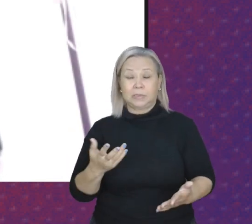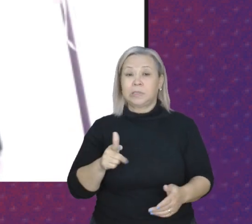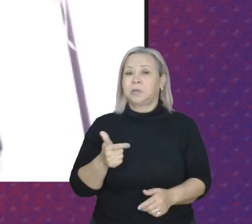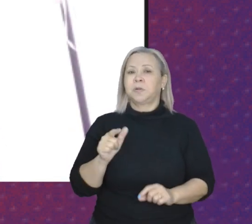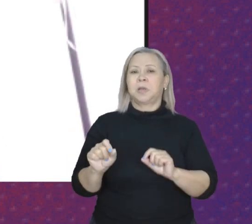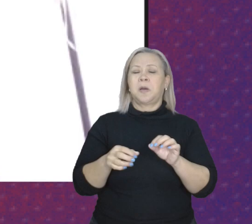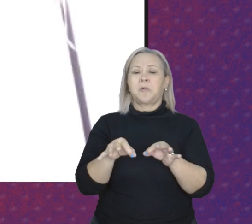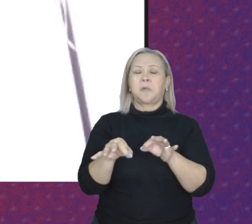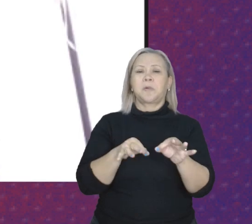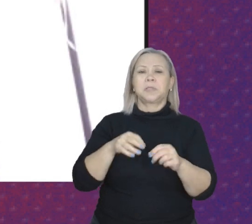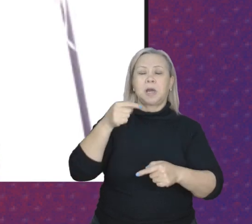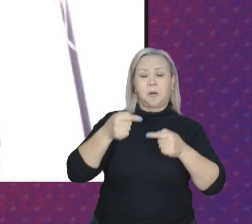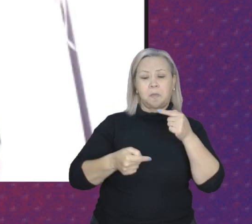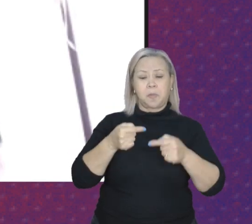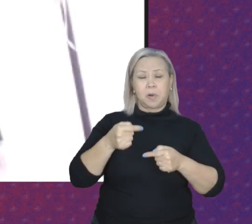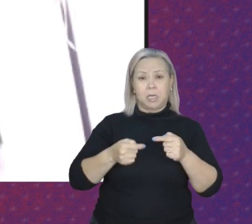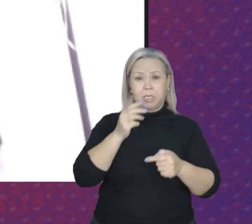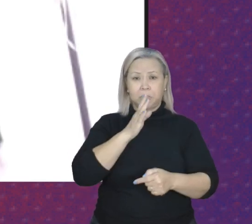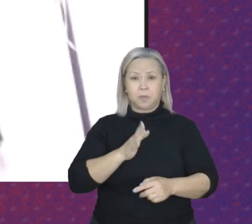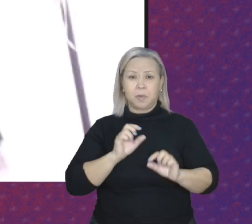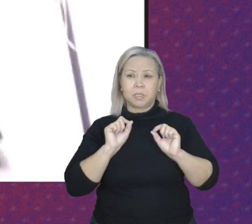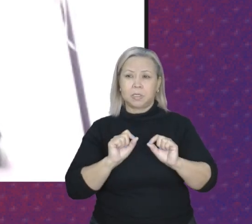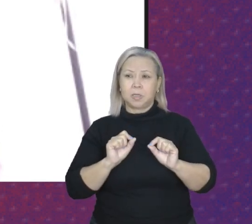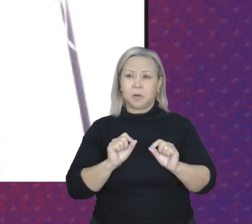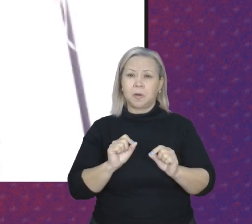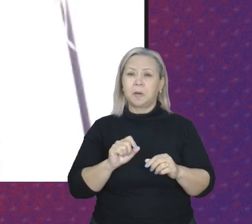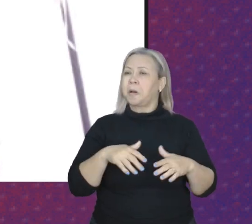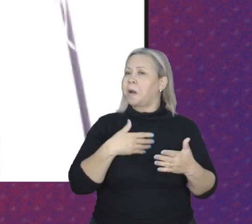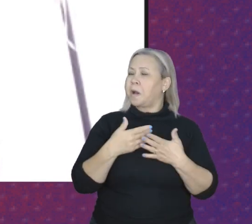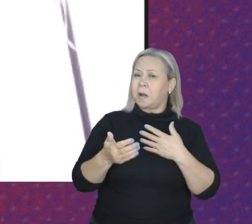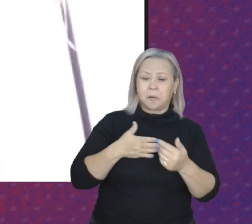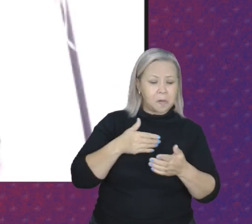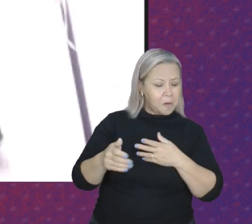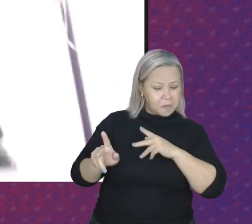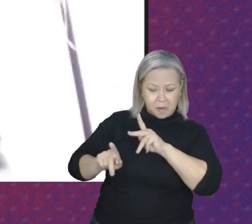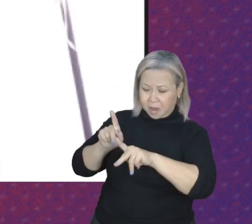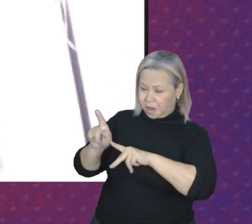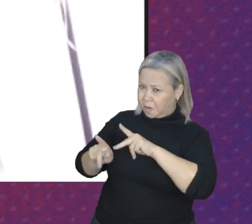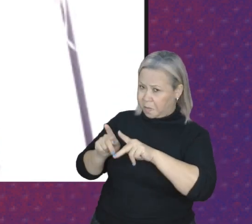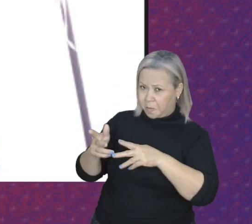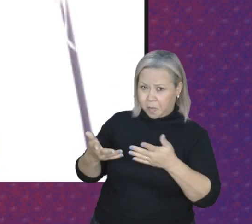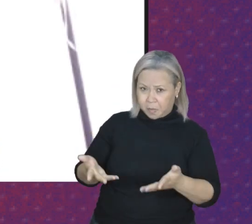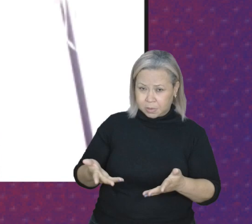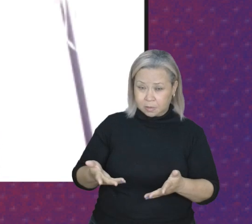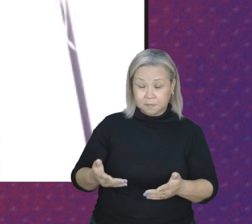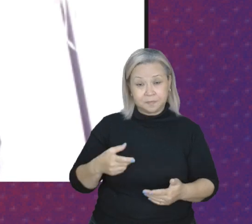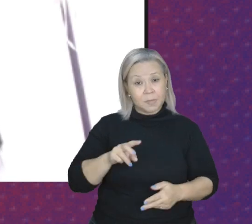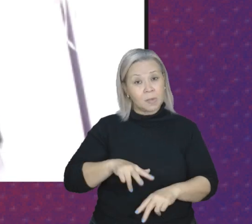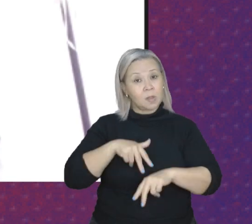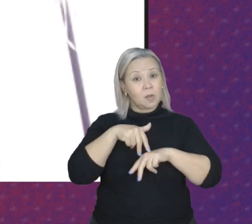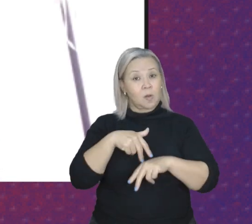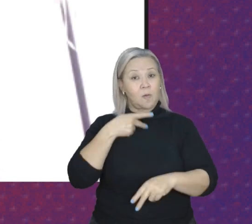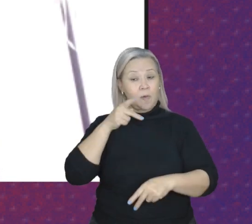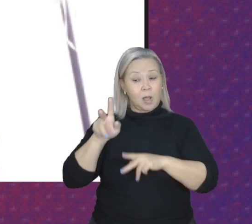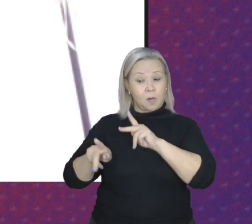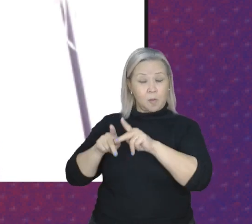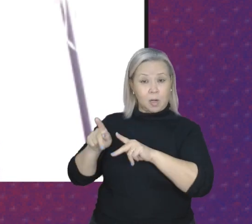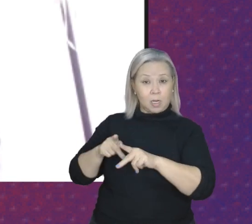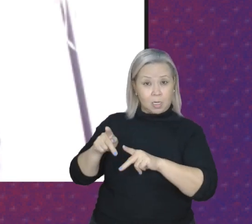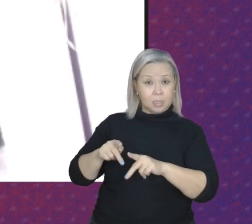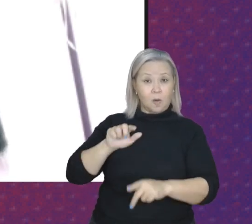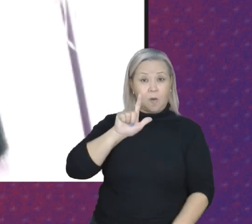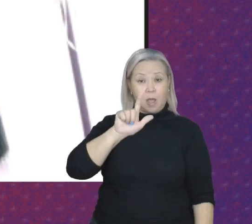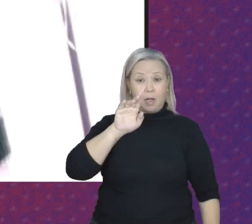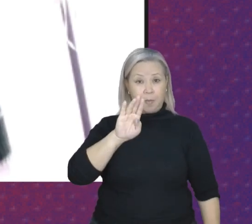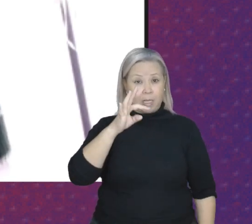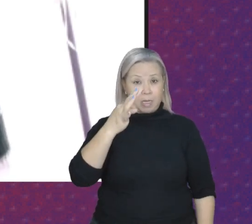construir política no Brasil para quaisquer populações, mas eu estou falando aqui da população LGBT